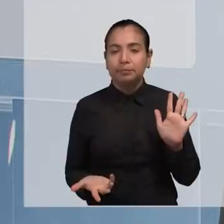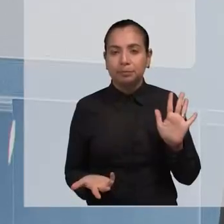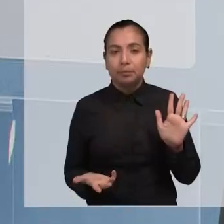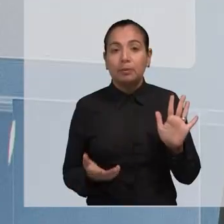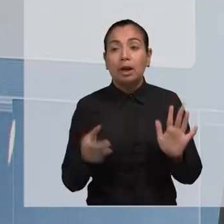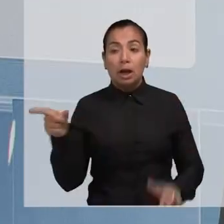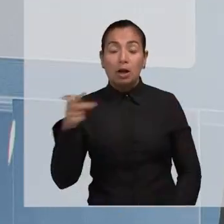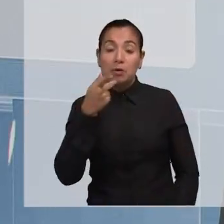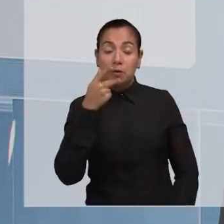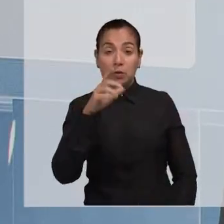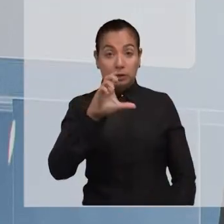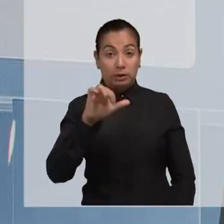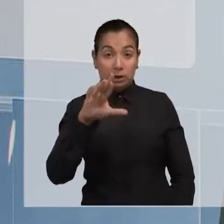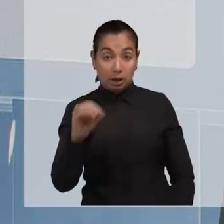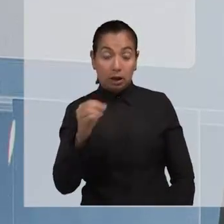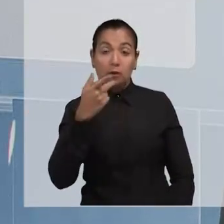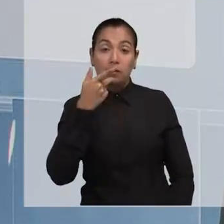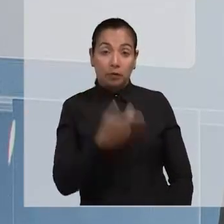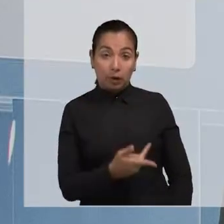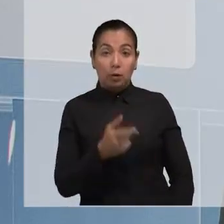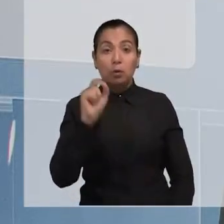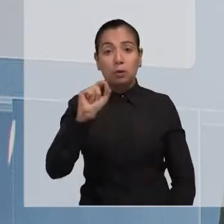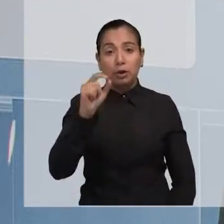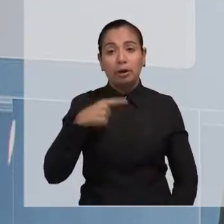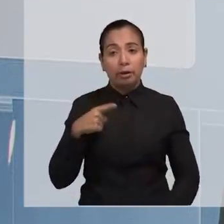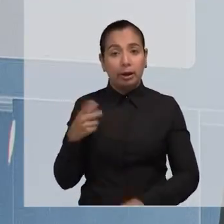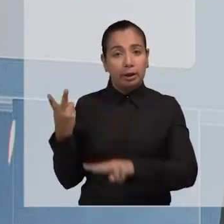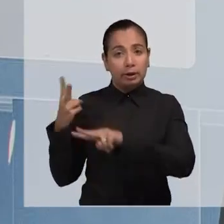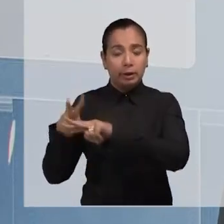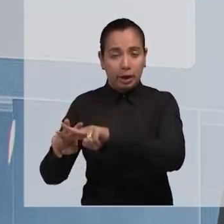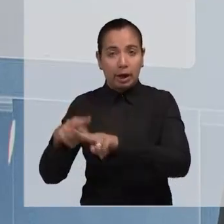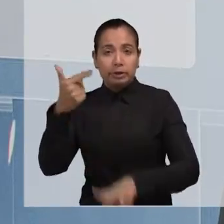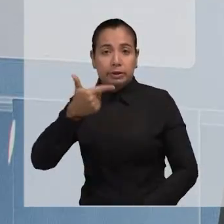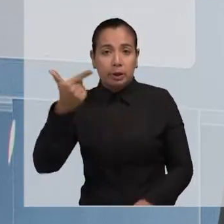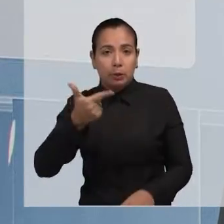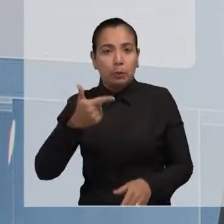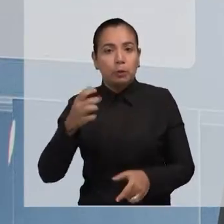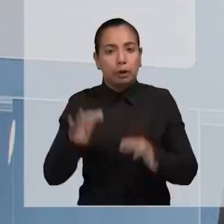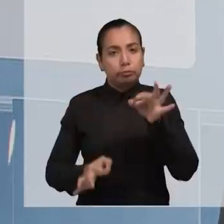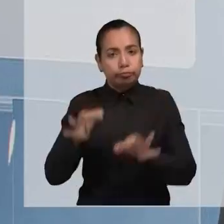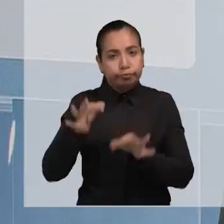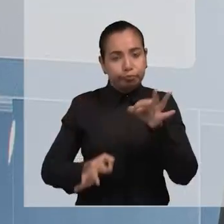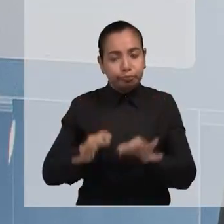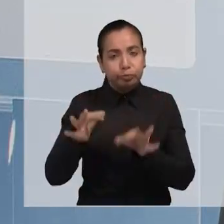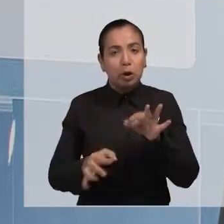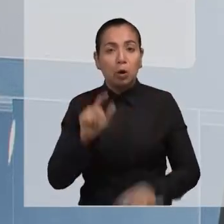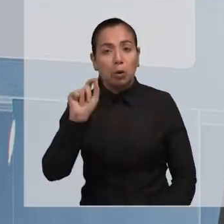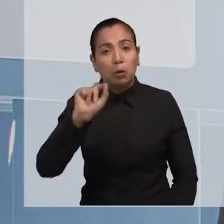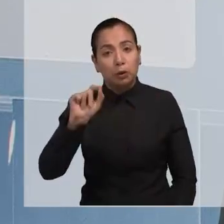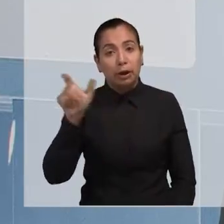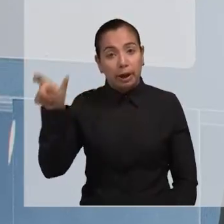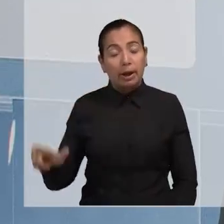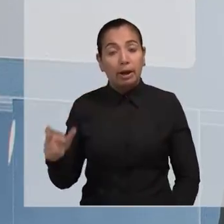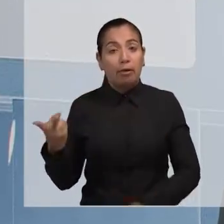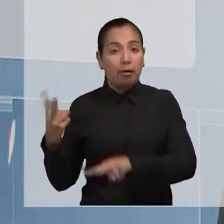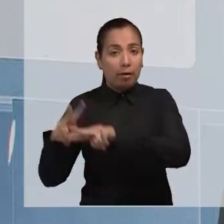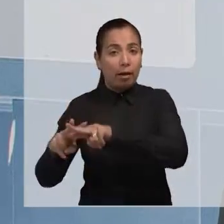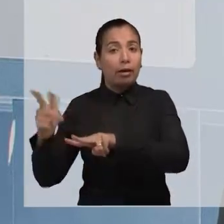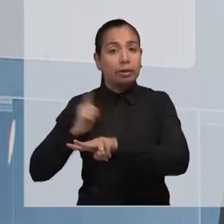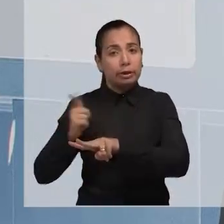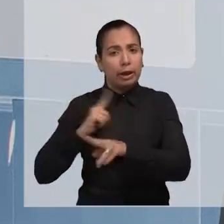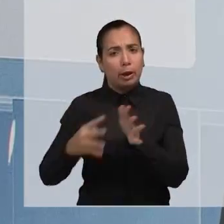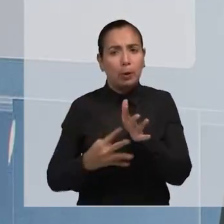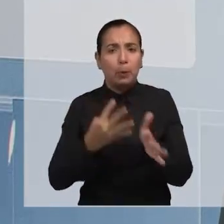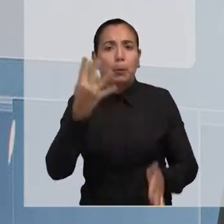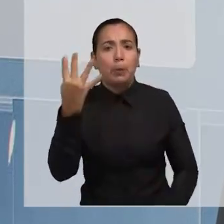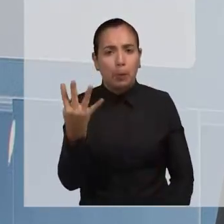Ciro criticou a execução da pena após a condenação em segunda instância, considerando a previsão de que um réu possa recorrer em 4 instâncias